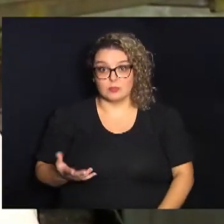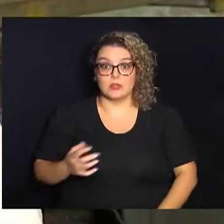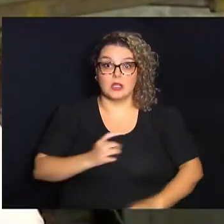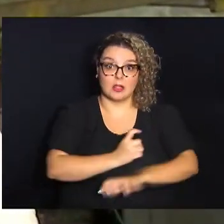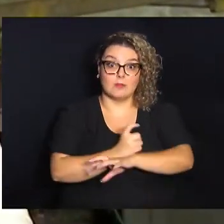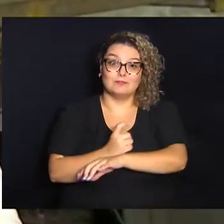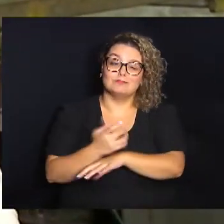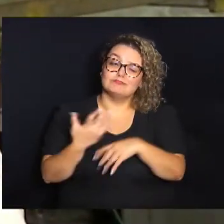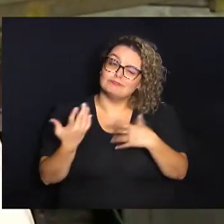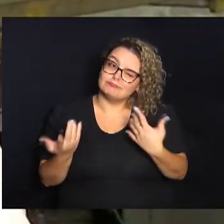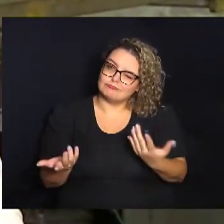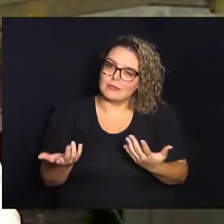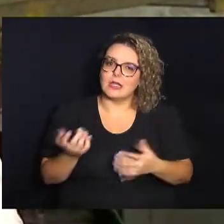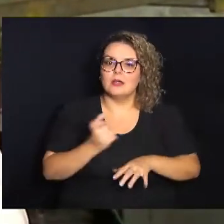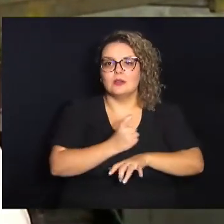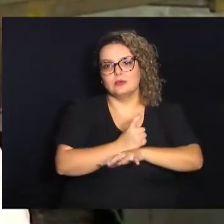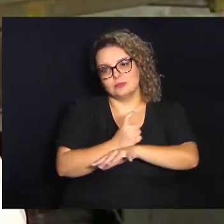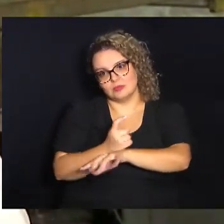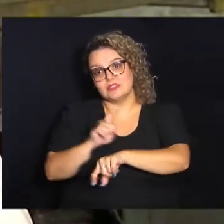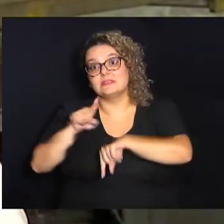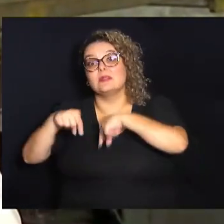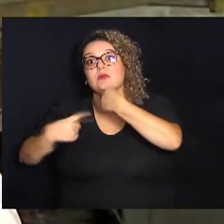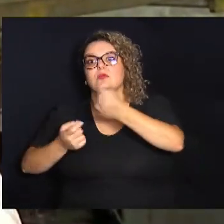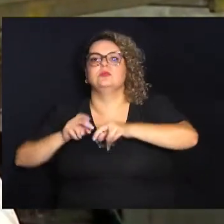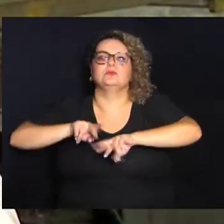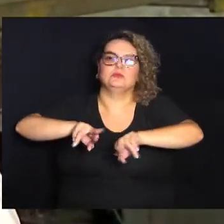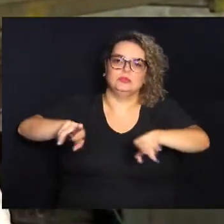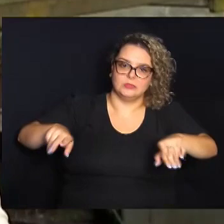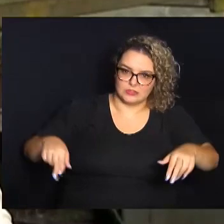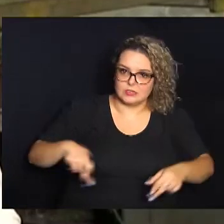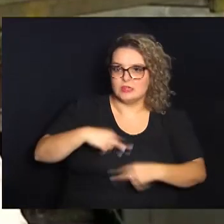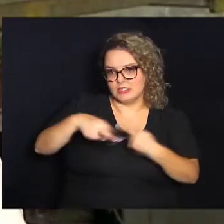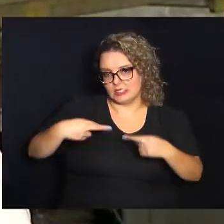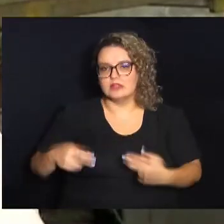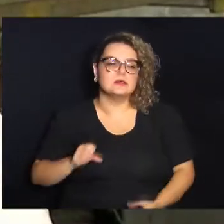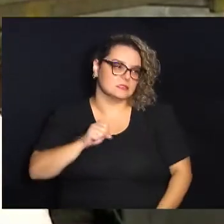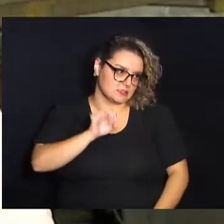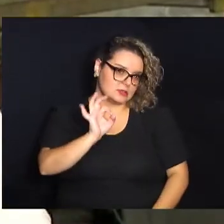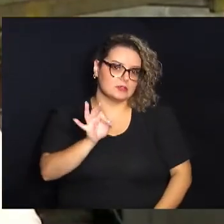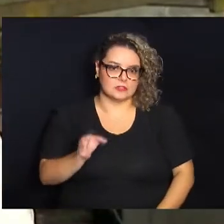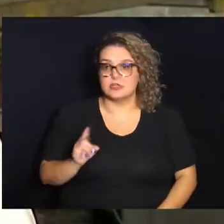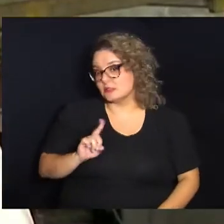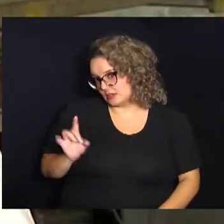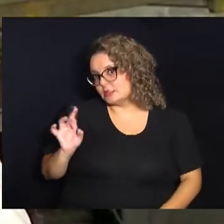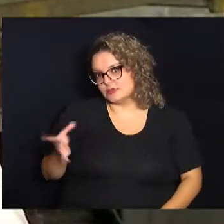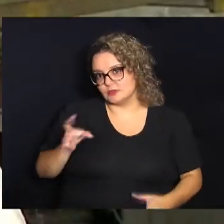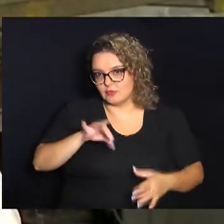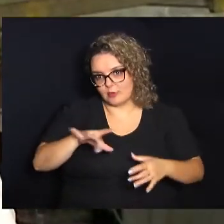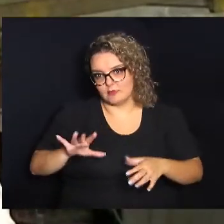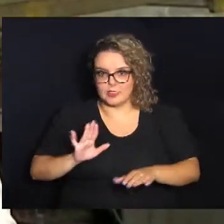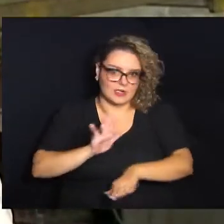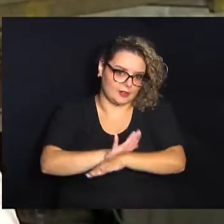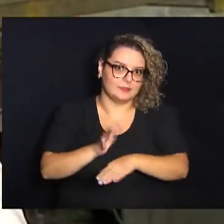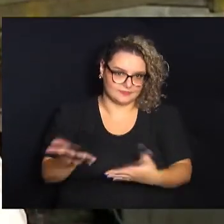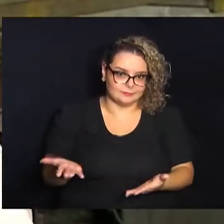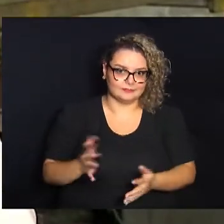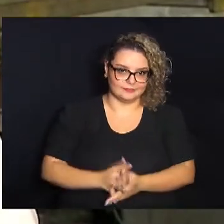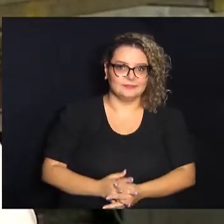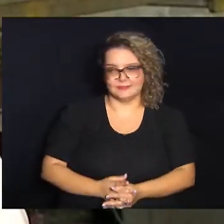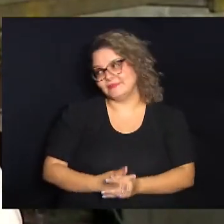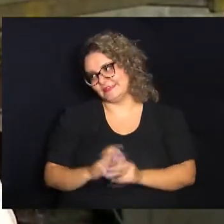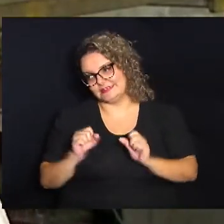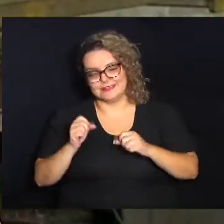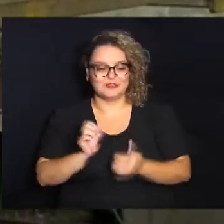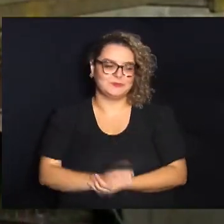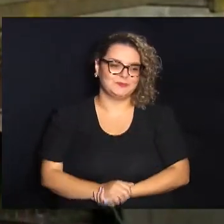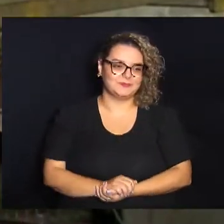só que o escorpião tem outros diversos fatores, Sim, né? com certeza. Não somente a plantinha A vai plantinha, auxiliar, né? É.